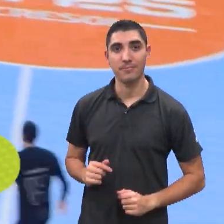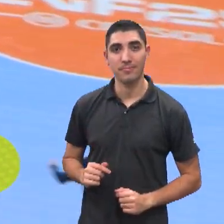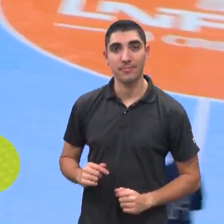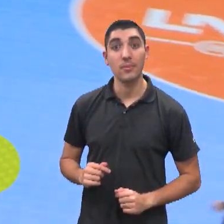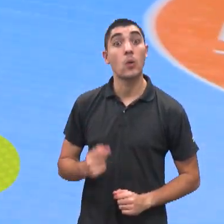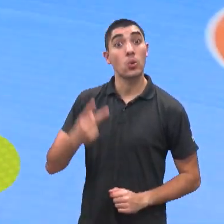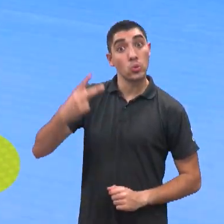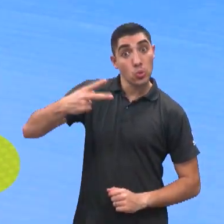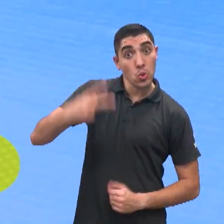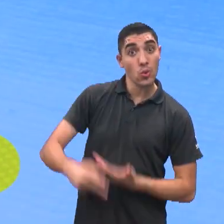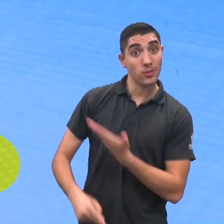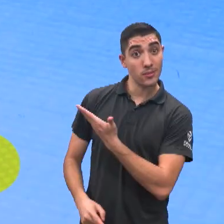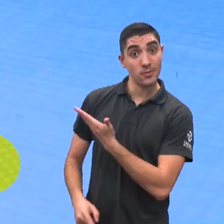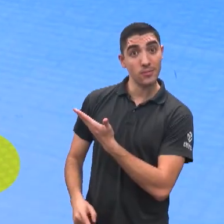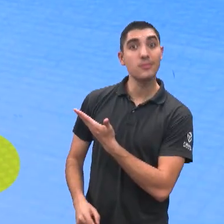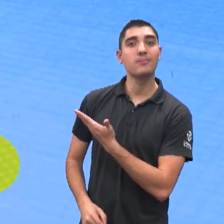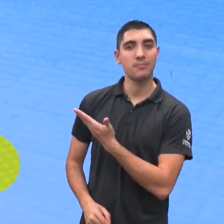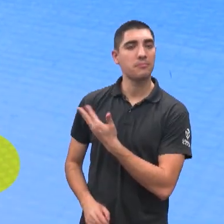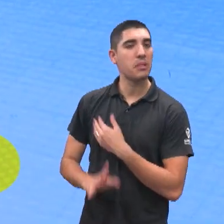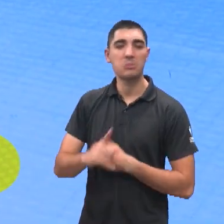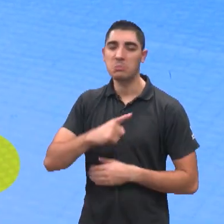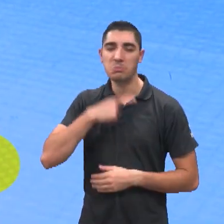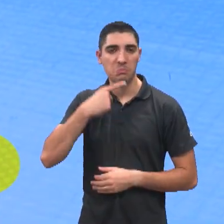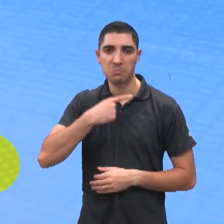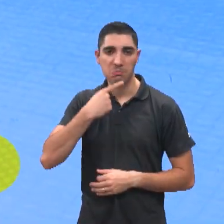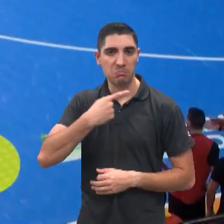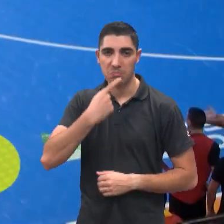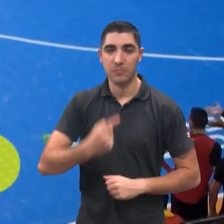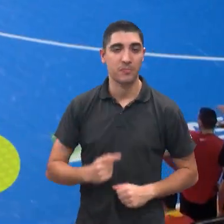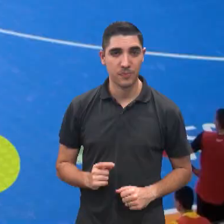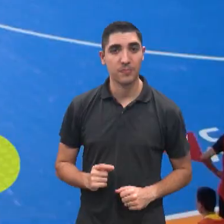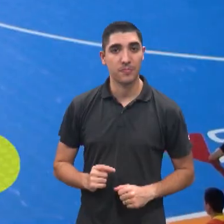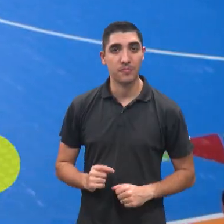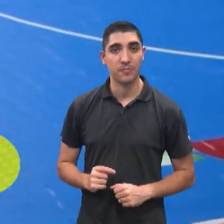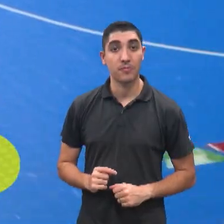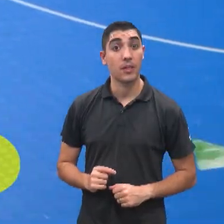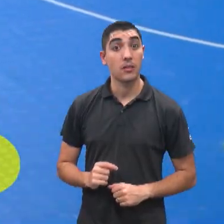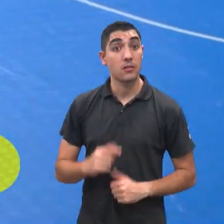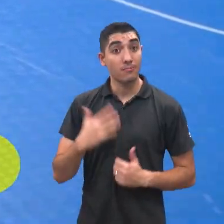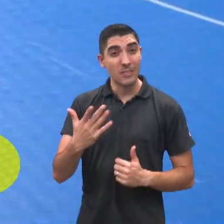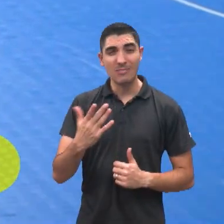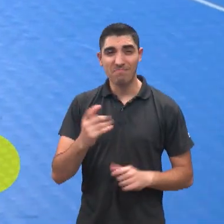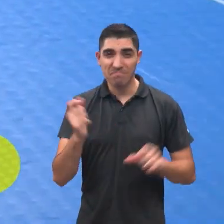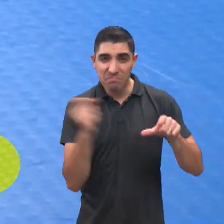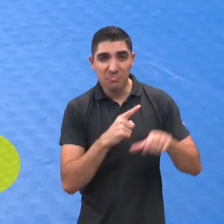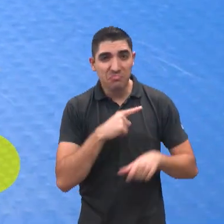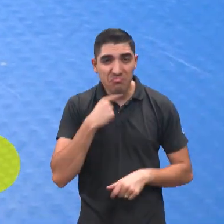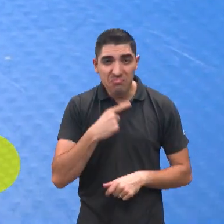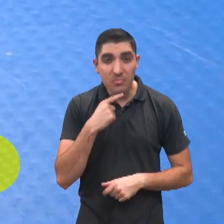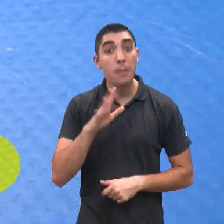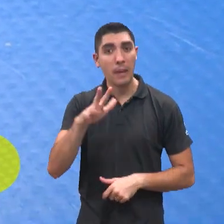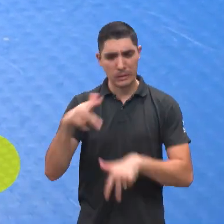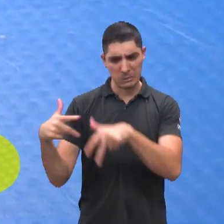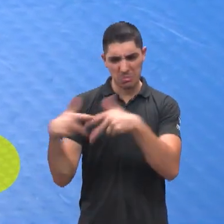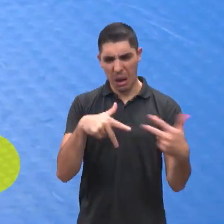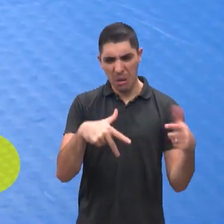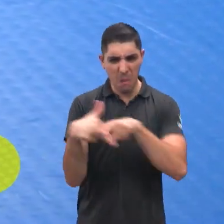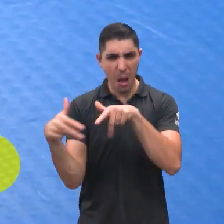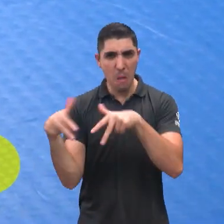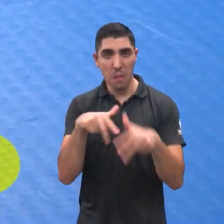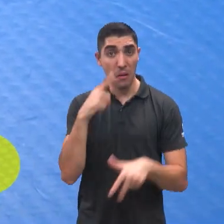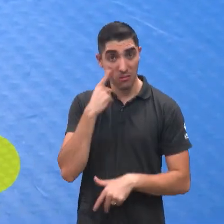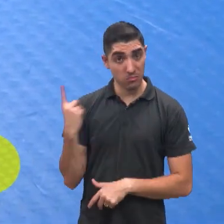2 chutes para o gol, mas sem tanto perigo. E se faltava gol, sobrava muita luta e divididas